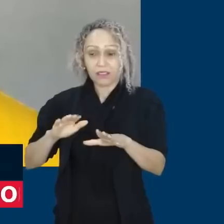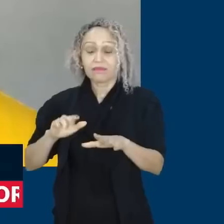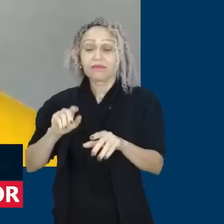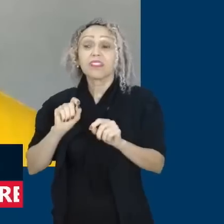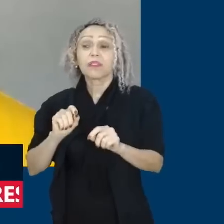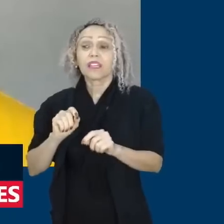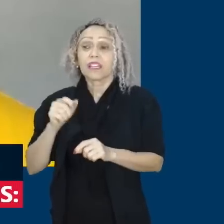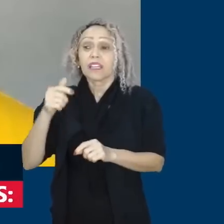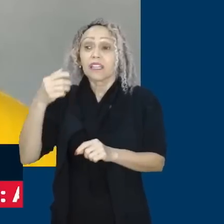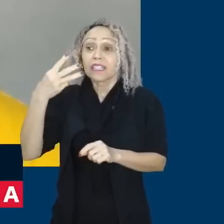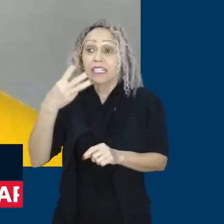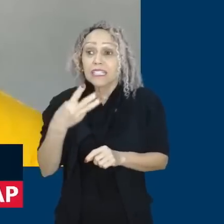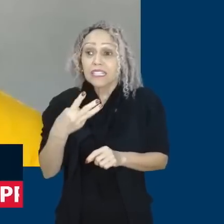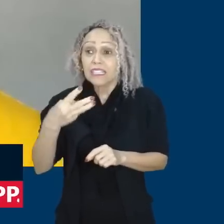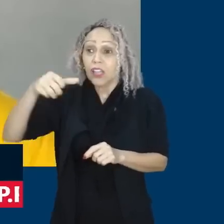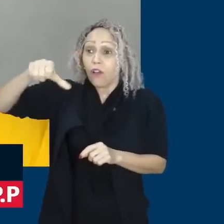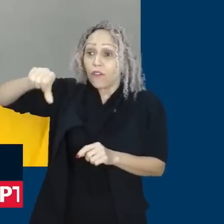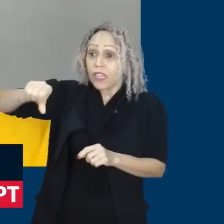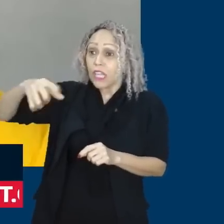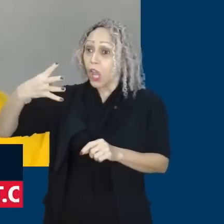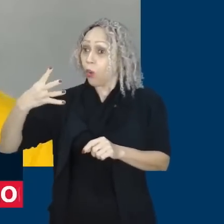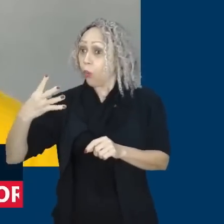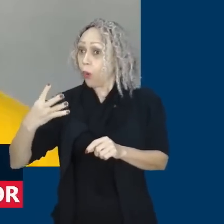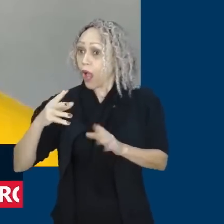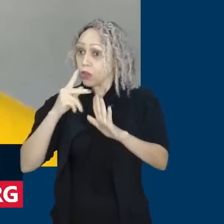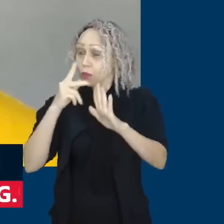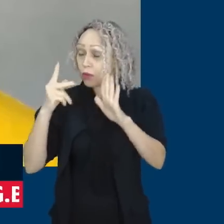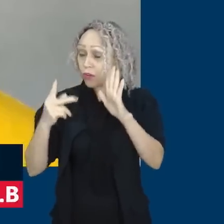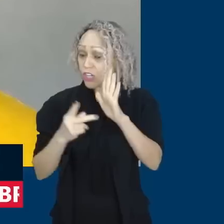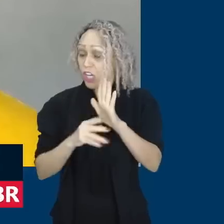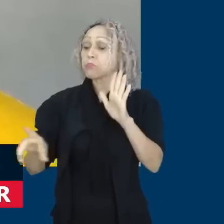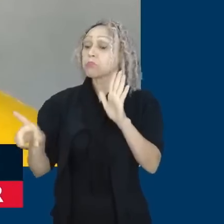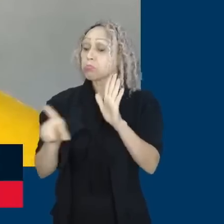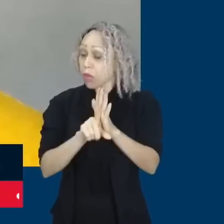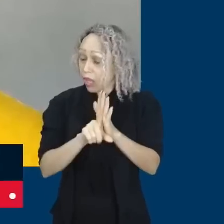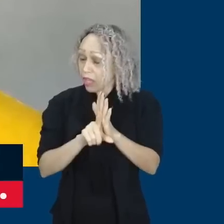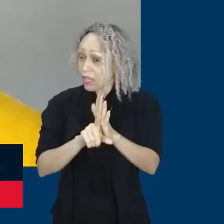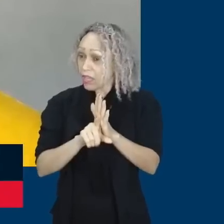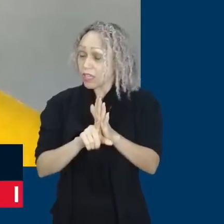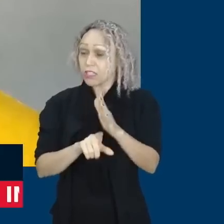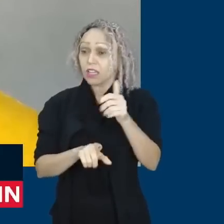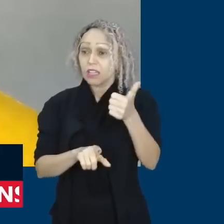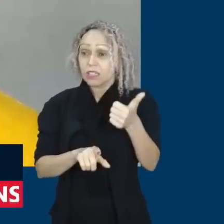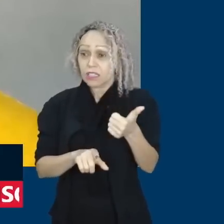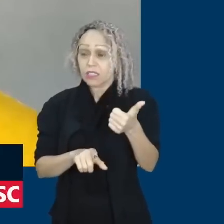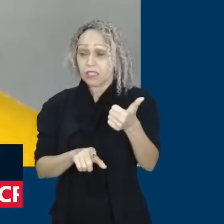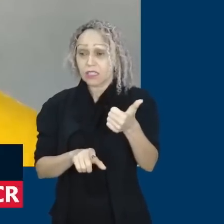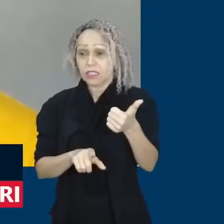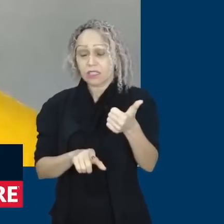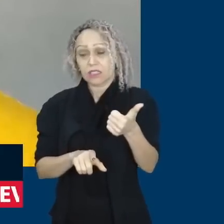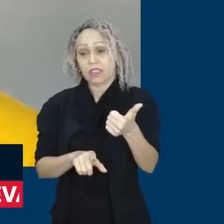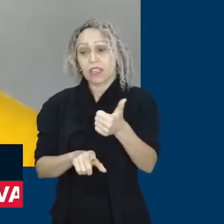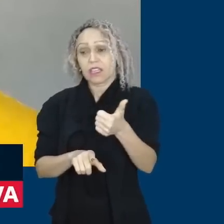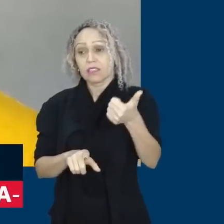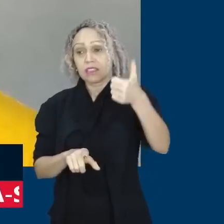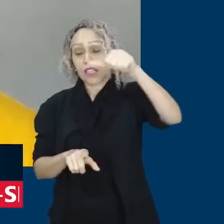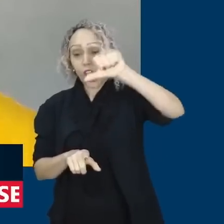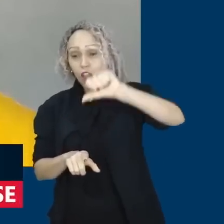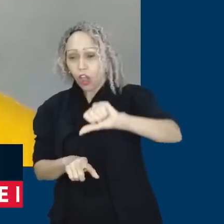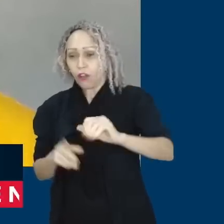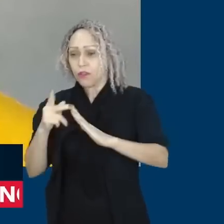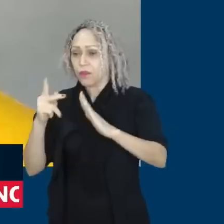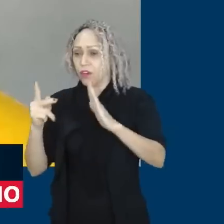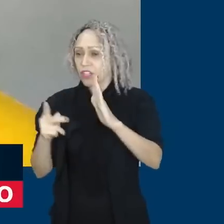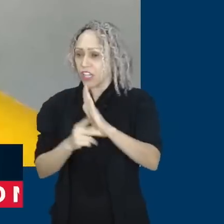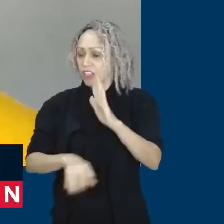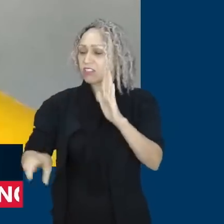394 projetos de lei, já aprovamos 119 projetos de lei. Ontem eu tive uma boa notícia